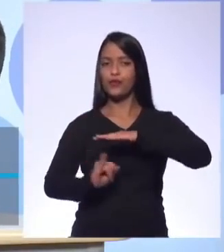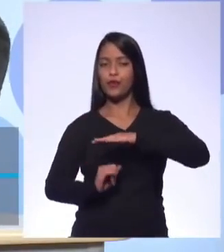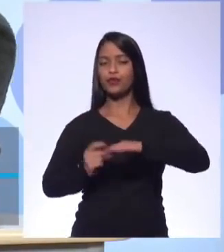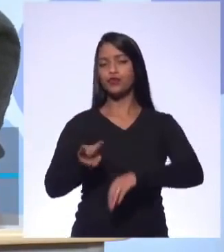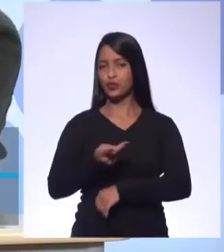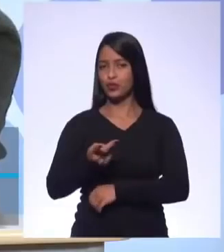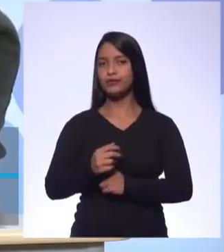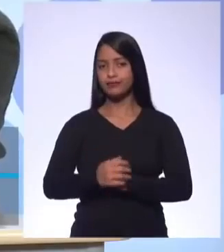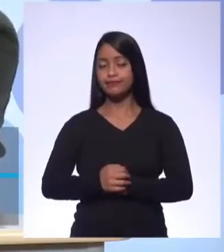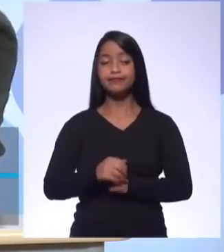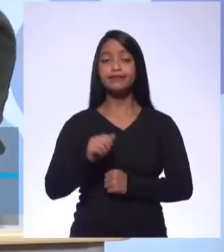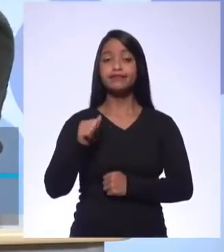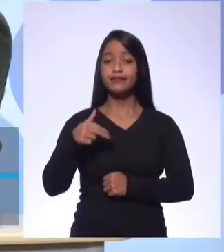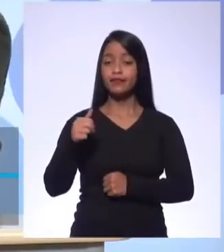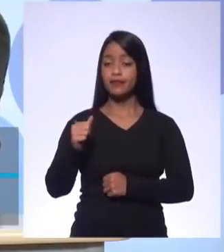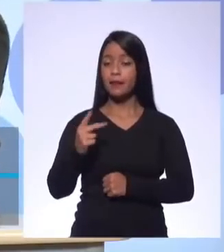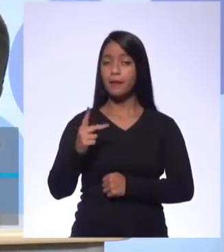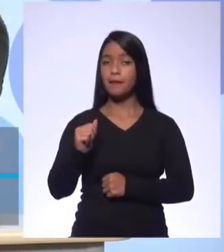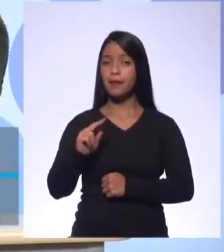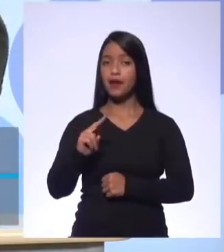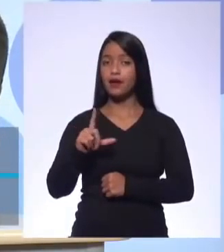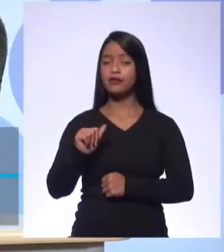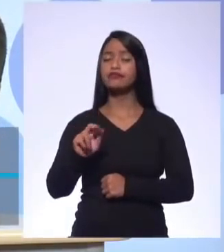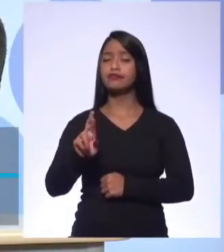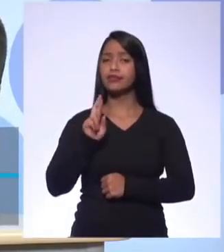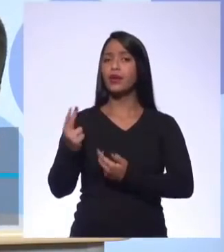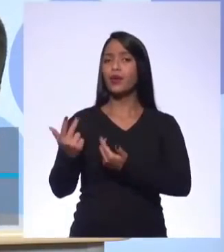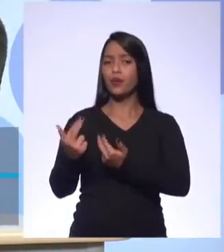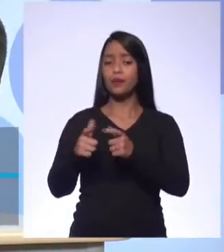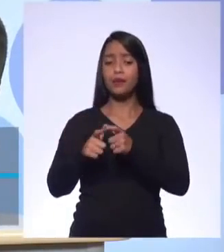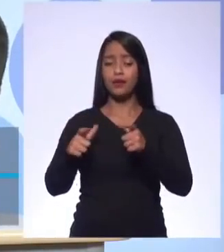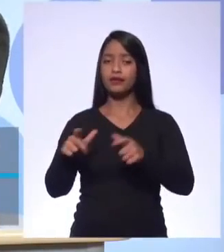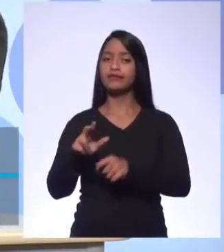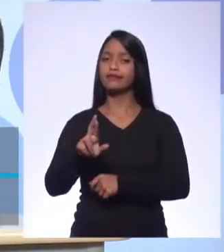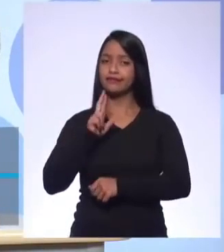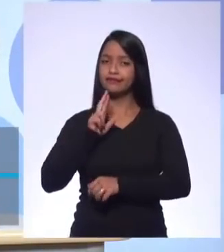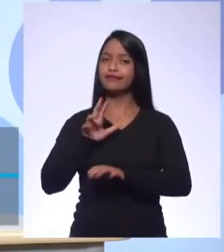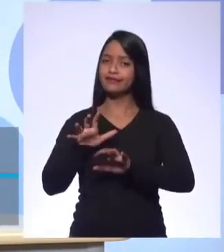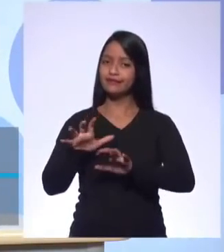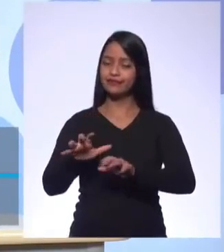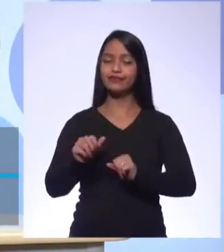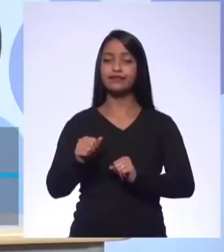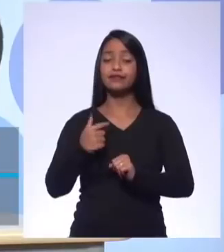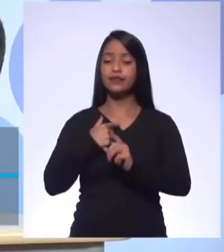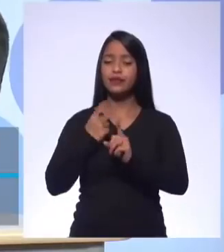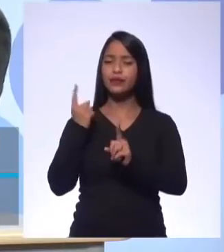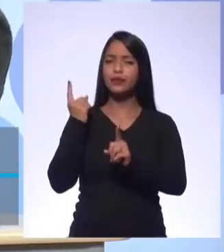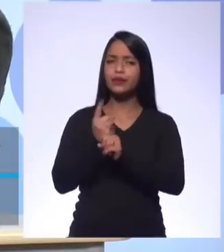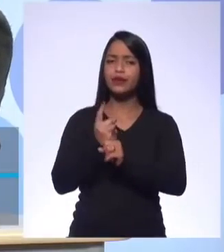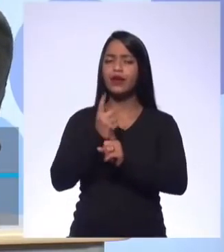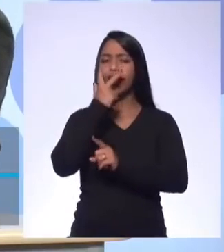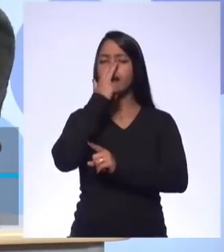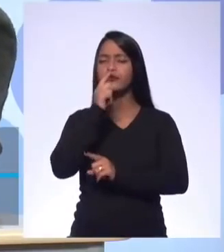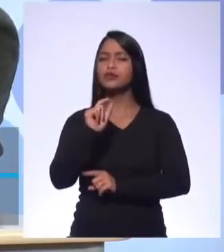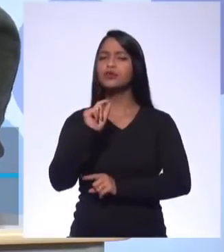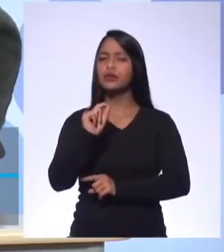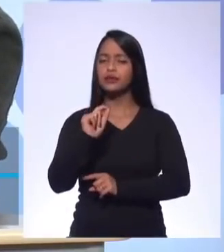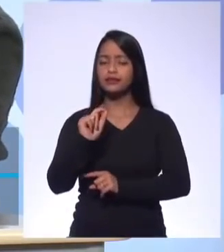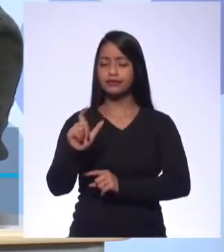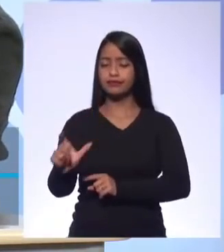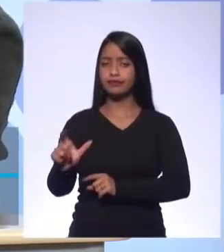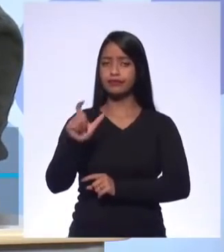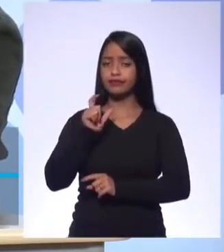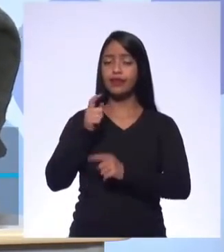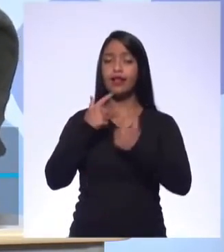Paula, também colocando as duas. A maioria que colocou as duas, eu encontrei, não sei acredito que seja o termo correto. Linguagem